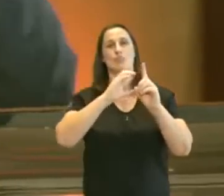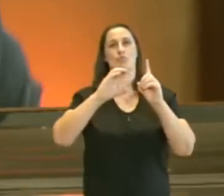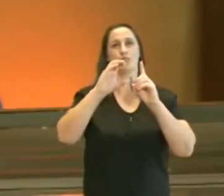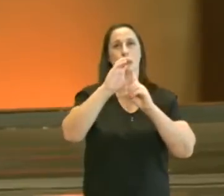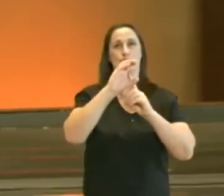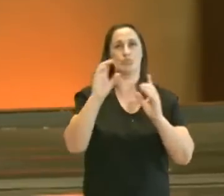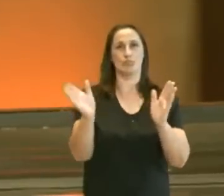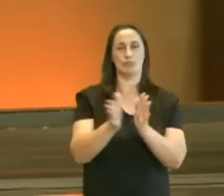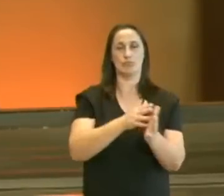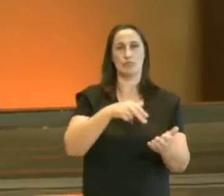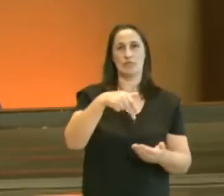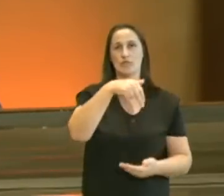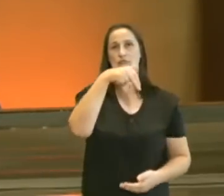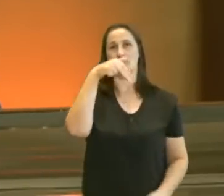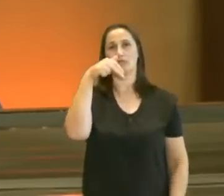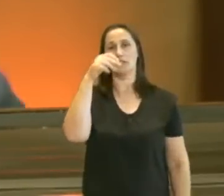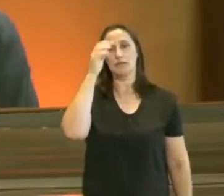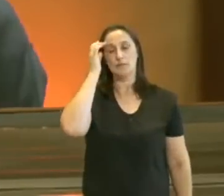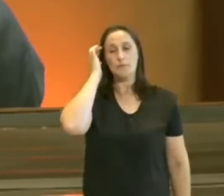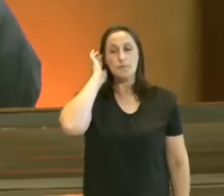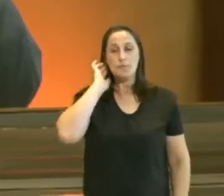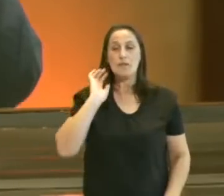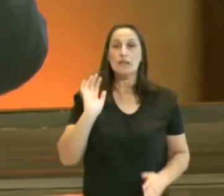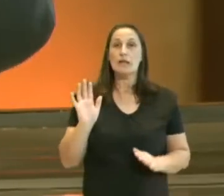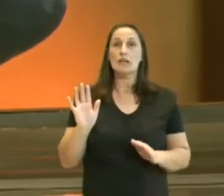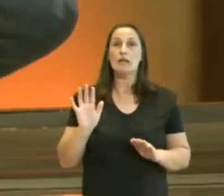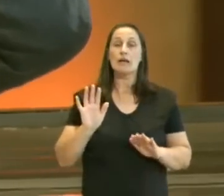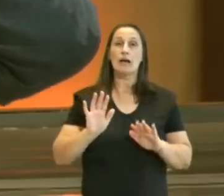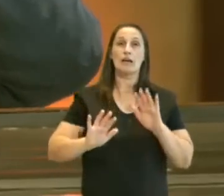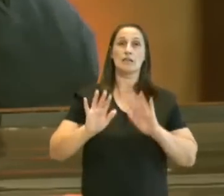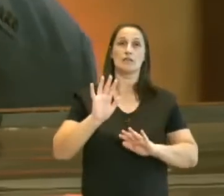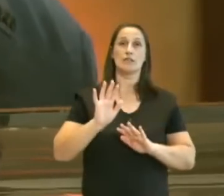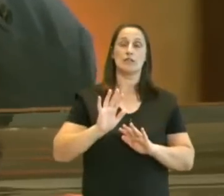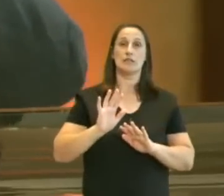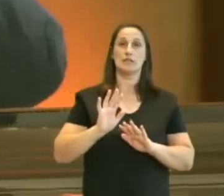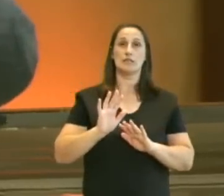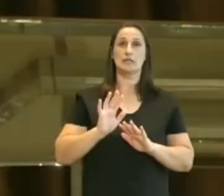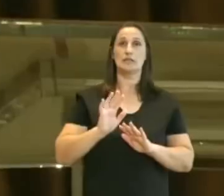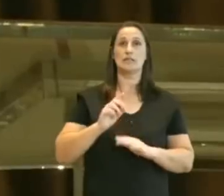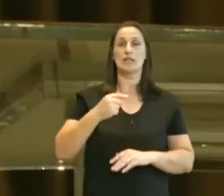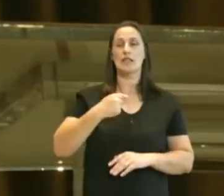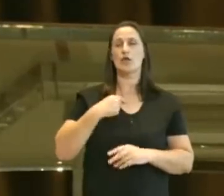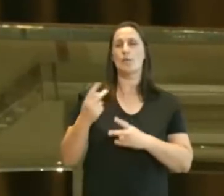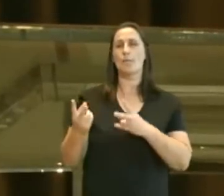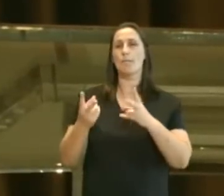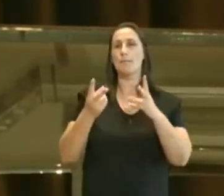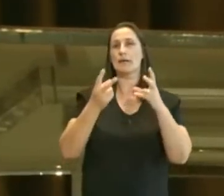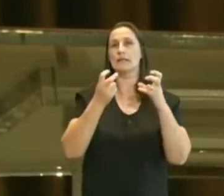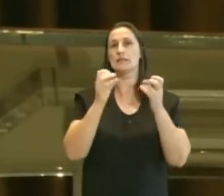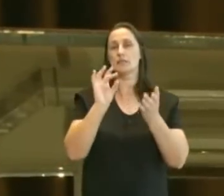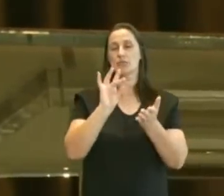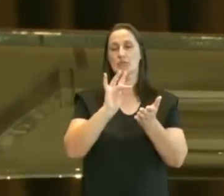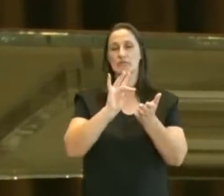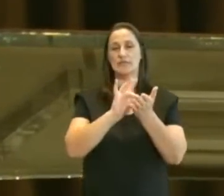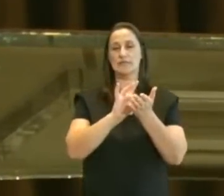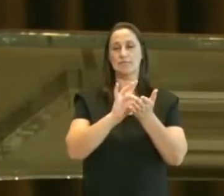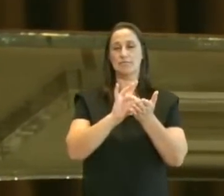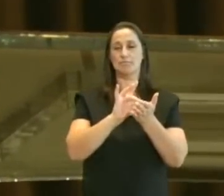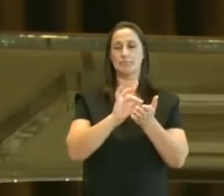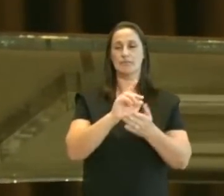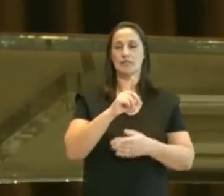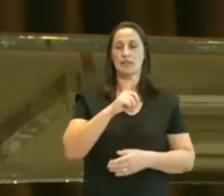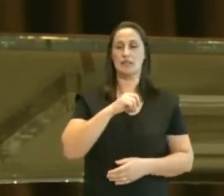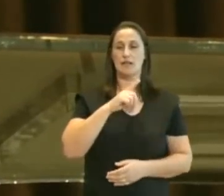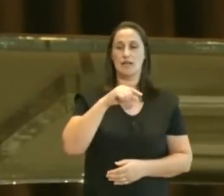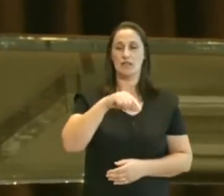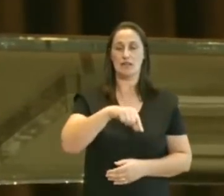quero dizer com isso é que muitas vezes a realidade que eu percebo, que é concreta, que está aqui, precisa